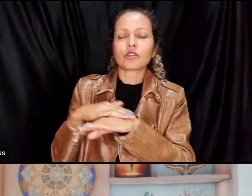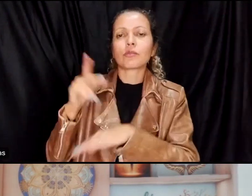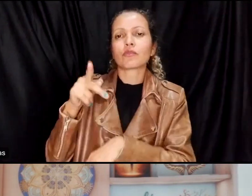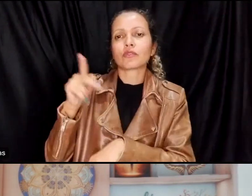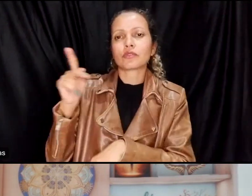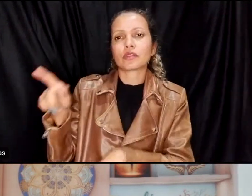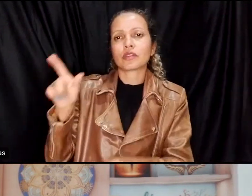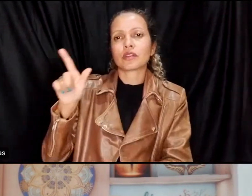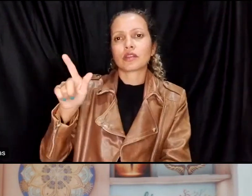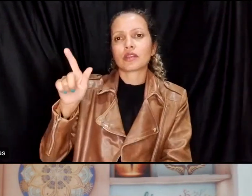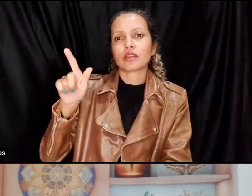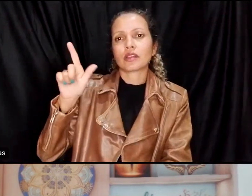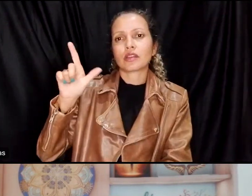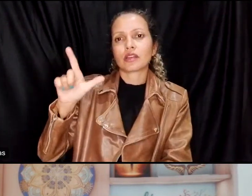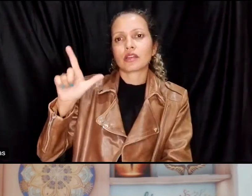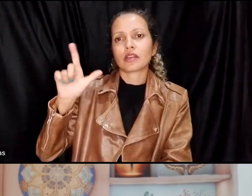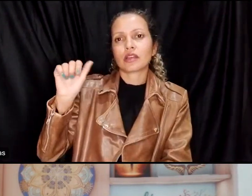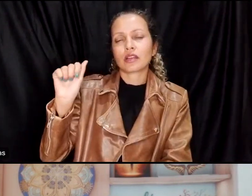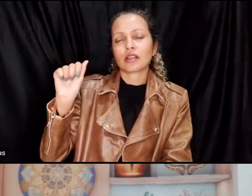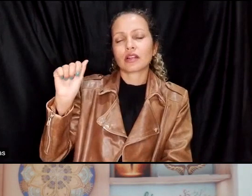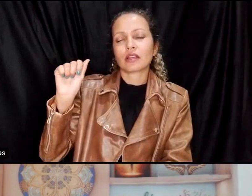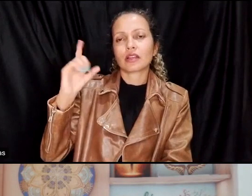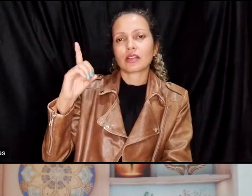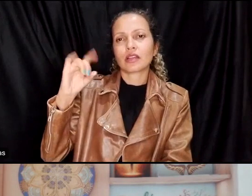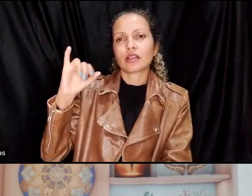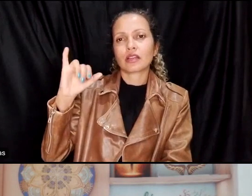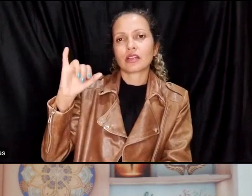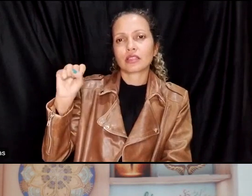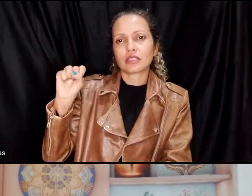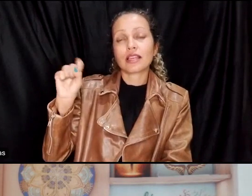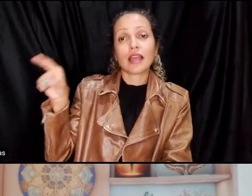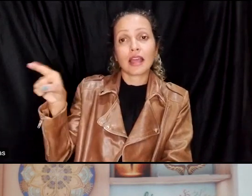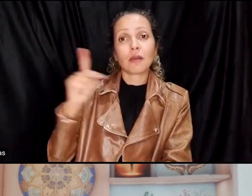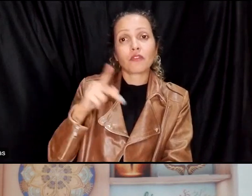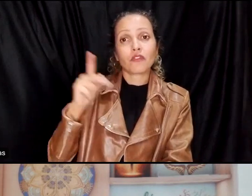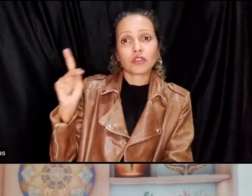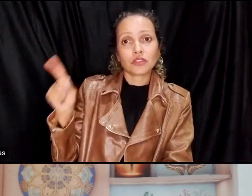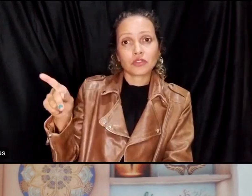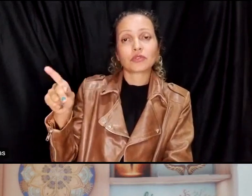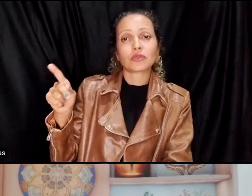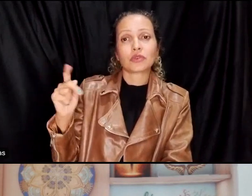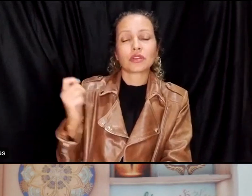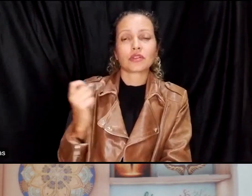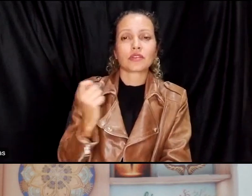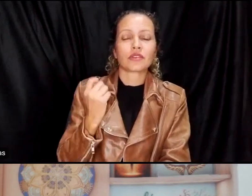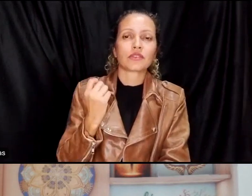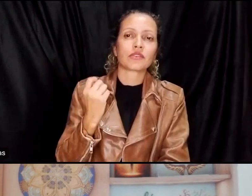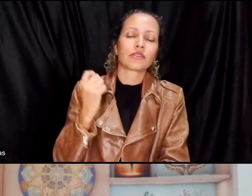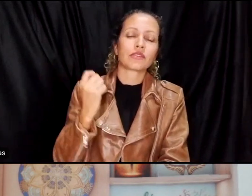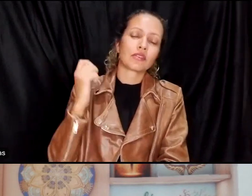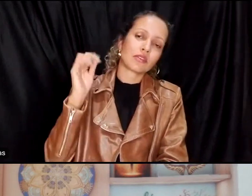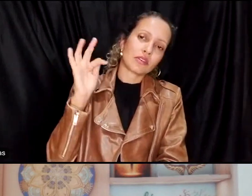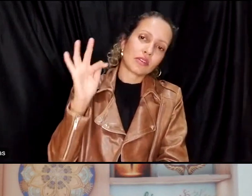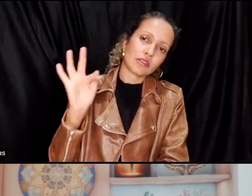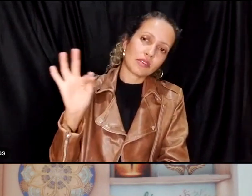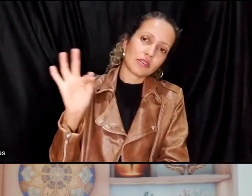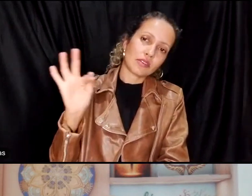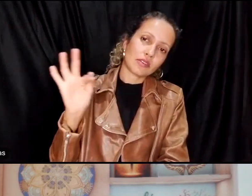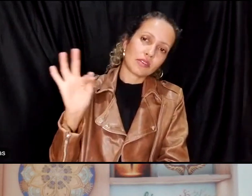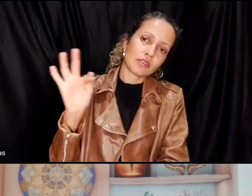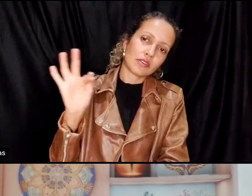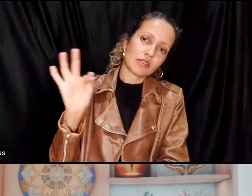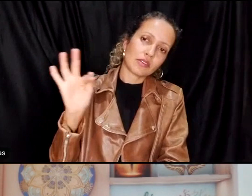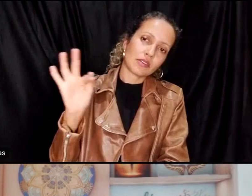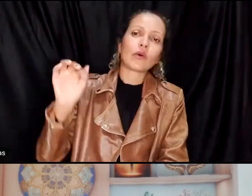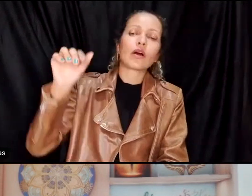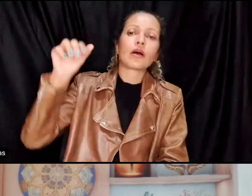Sul. E ela contou para mim que ela trabalha muito a minha pesquisa com os alunos dela, né? Ela tem alunos